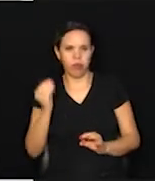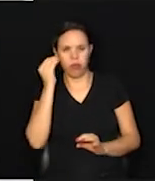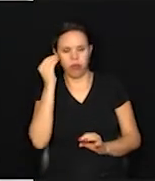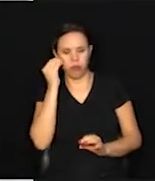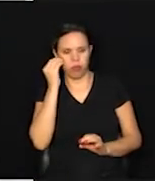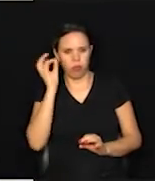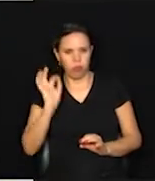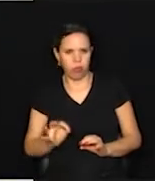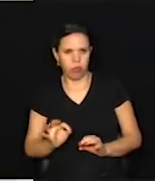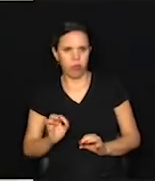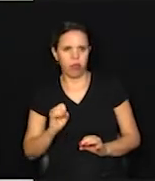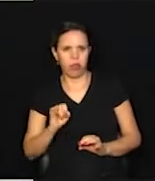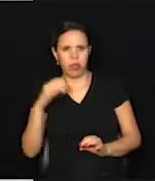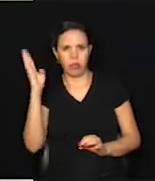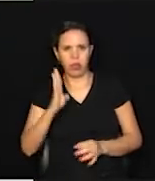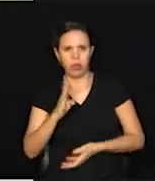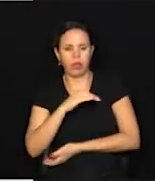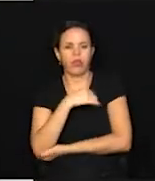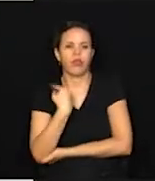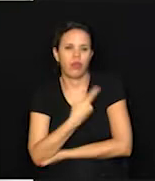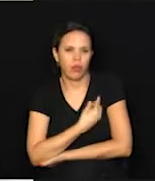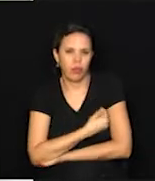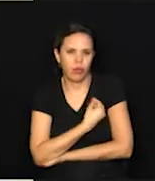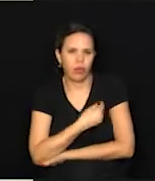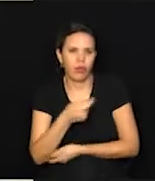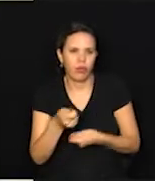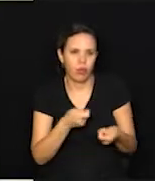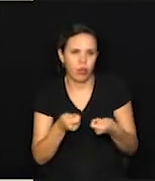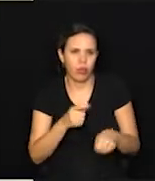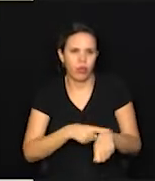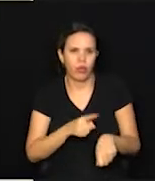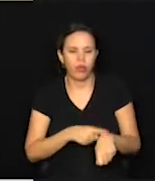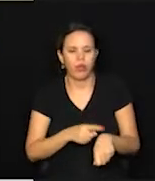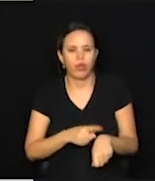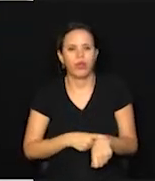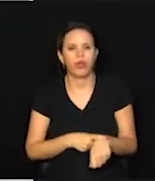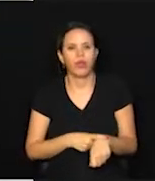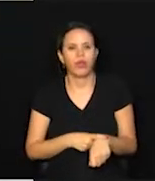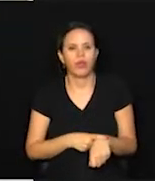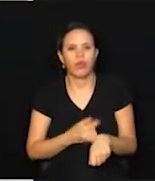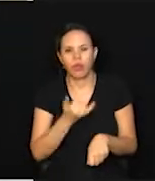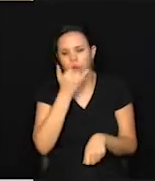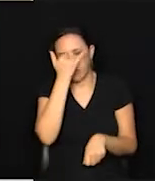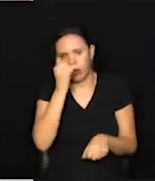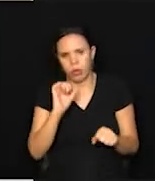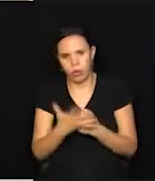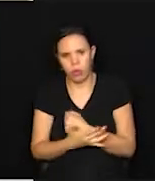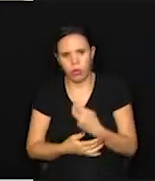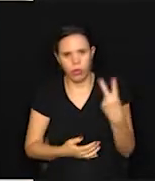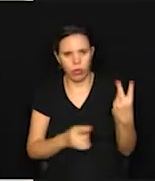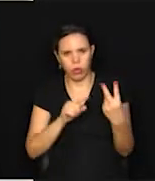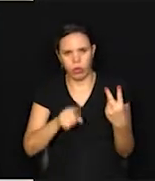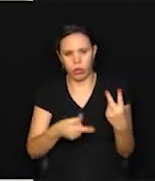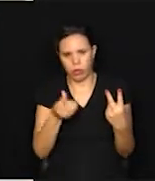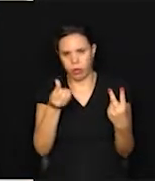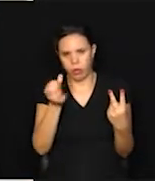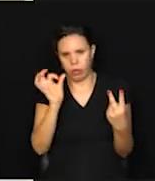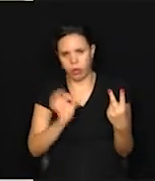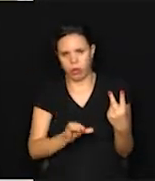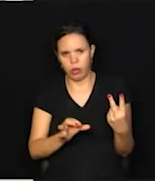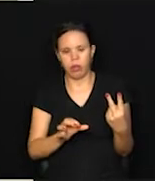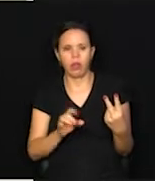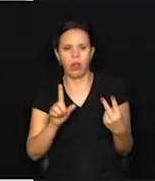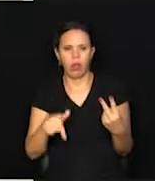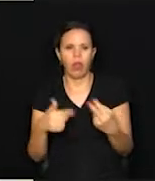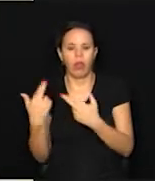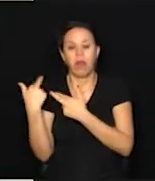adequada. No caso do Brasil, nós estamos lidando neste momento, a letalidade da Covid-19 é de 2,6%, a gente pode atribuir isso a